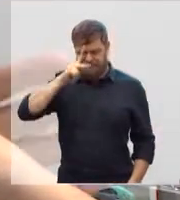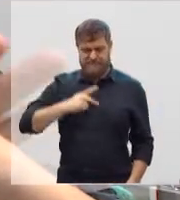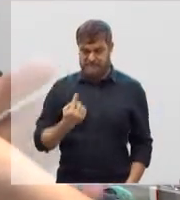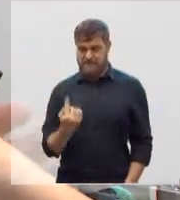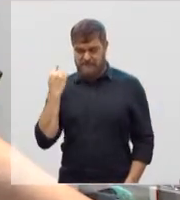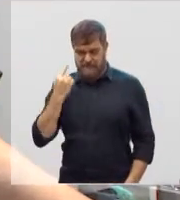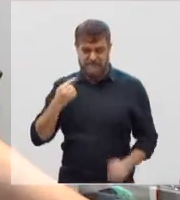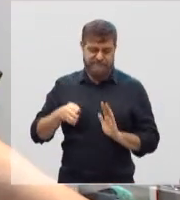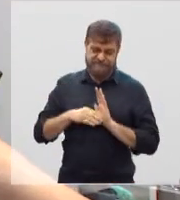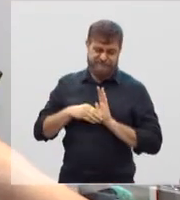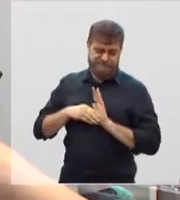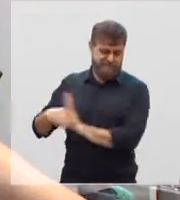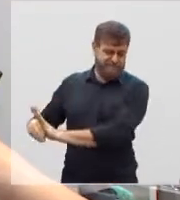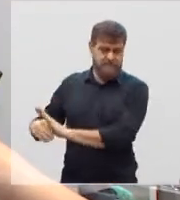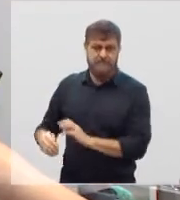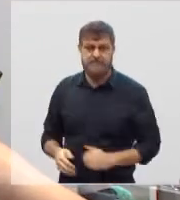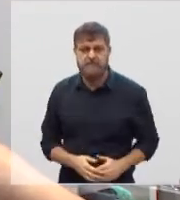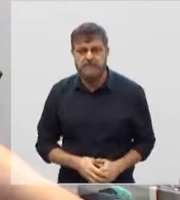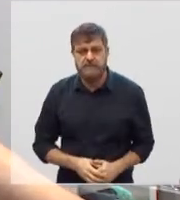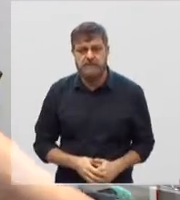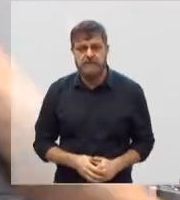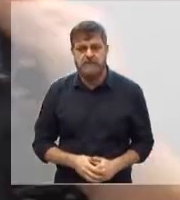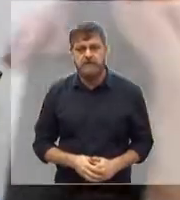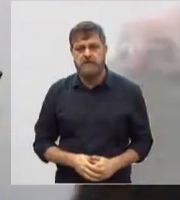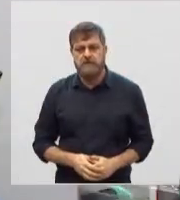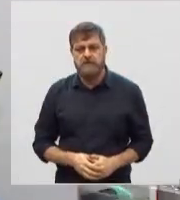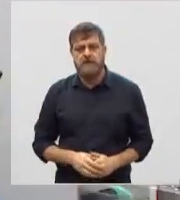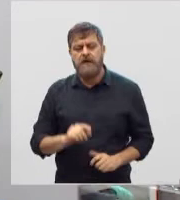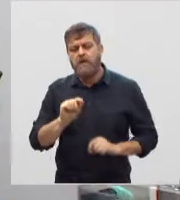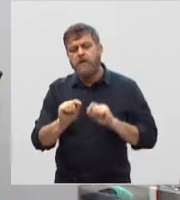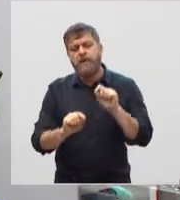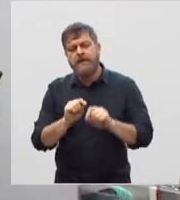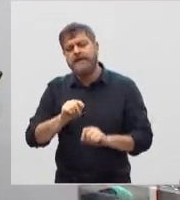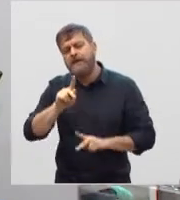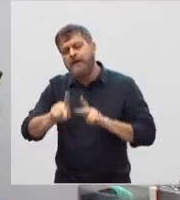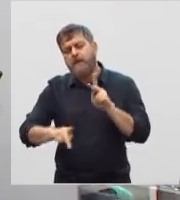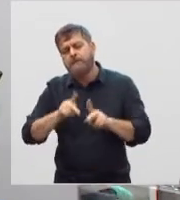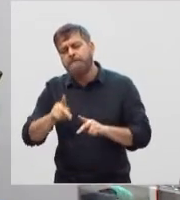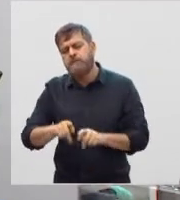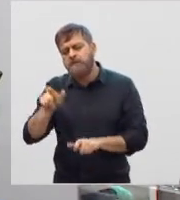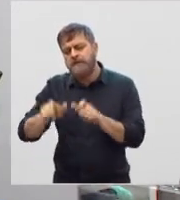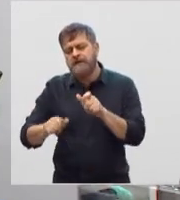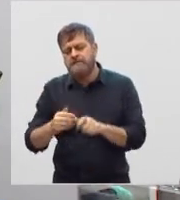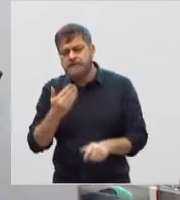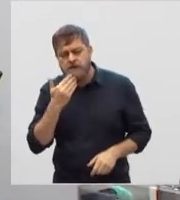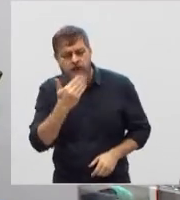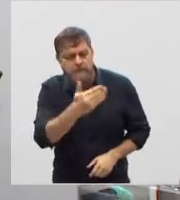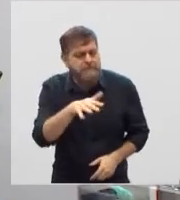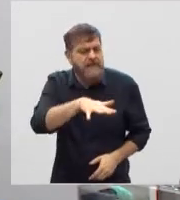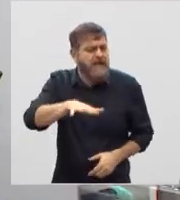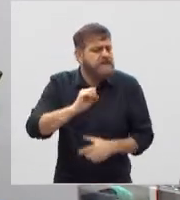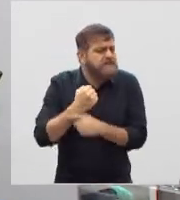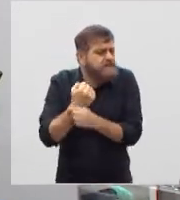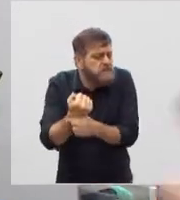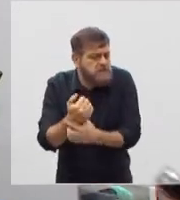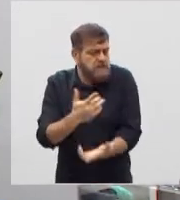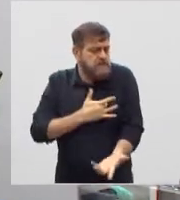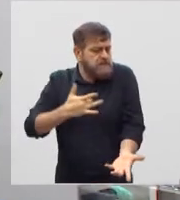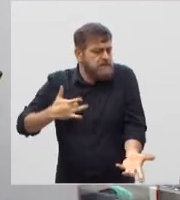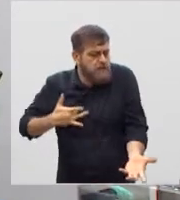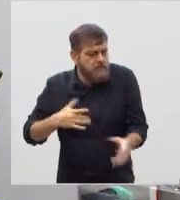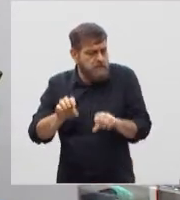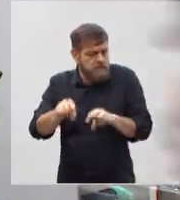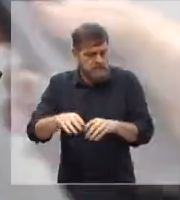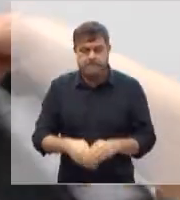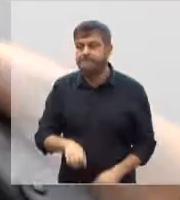umbigo, que era muito comum, infelizmente, né, antigamente. Que tipo de demanda chega aqui para o senhor em todas as áreas? Segurança,